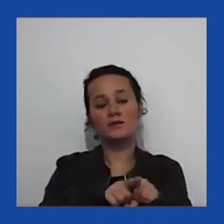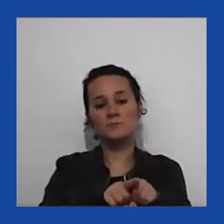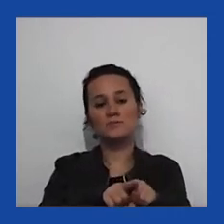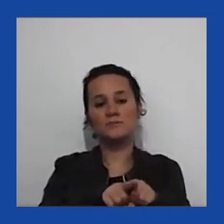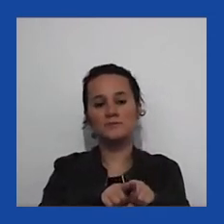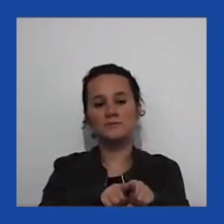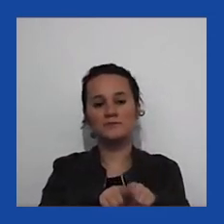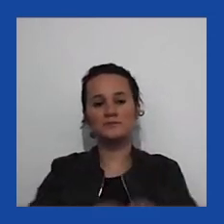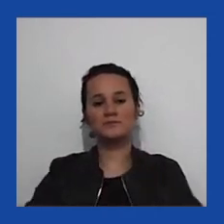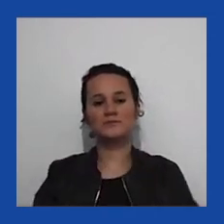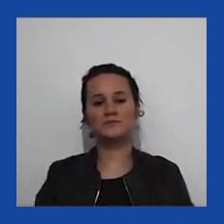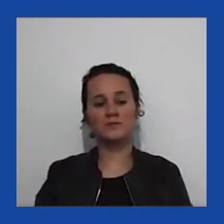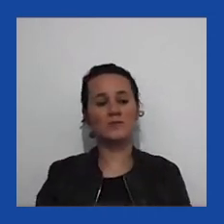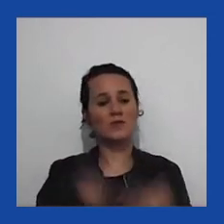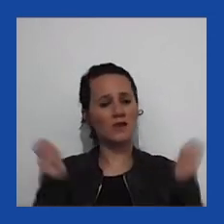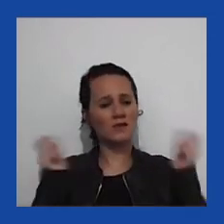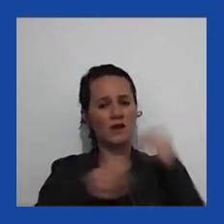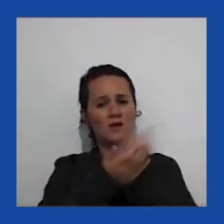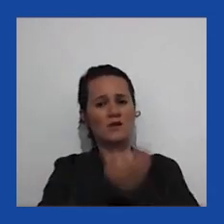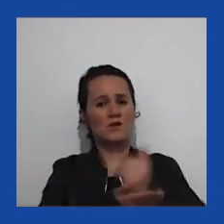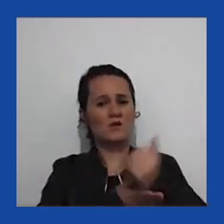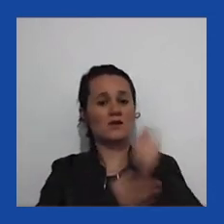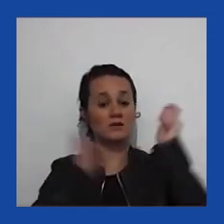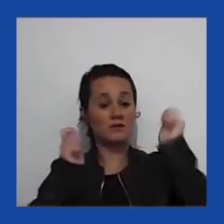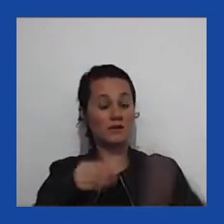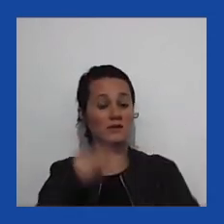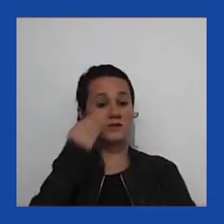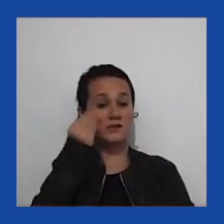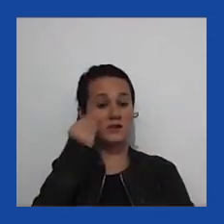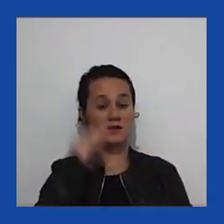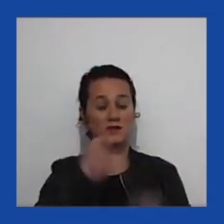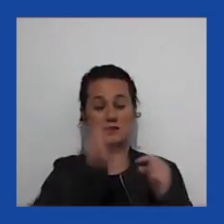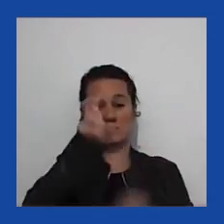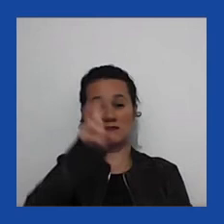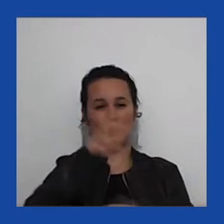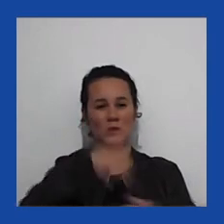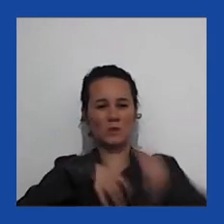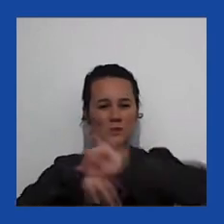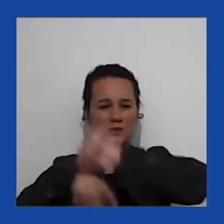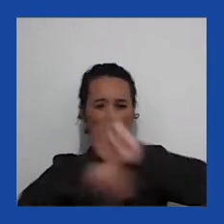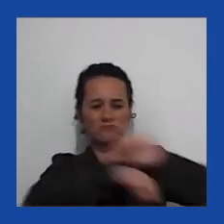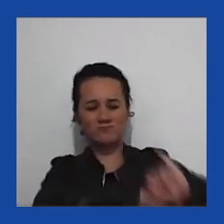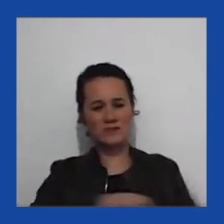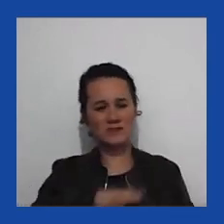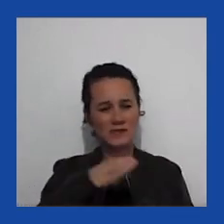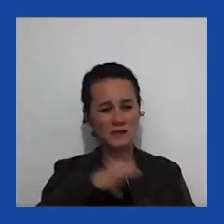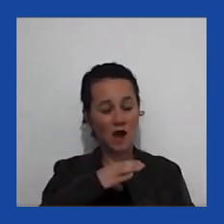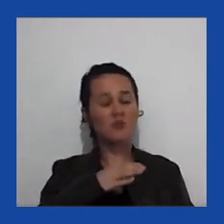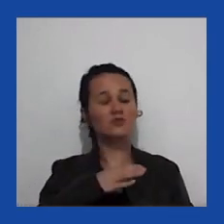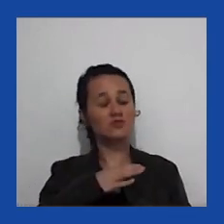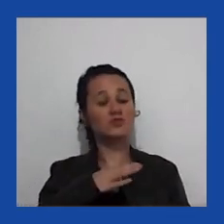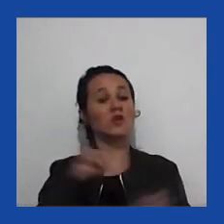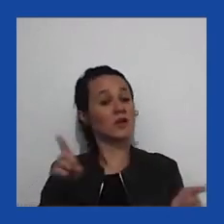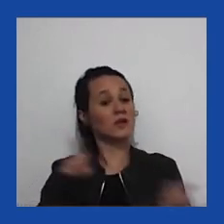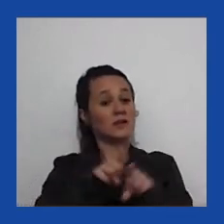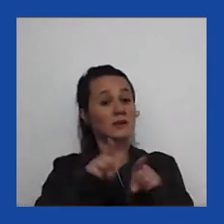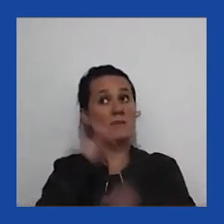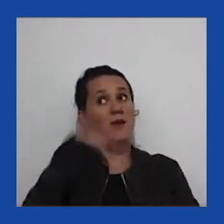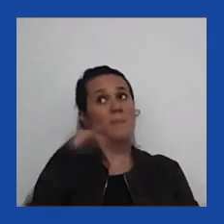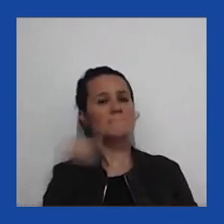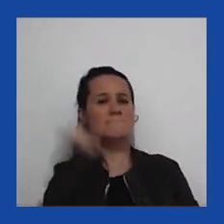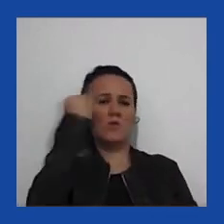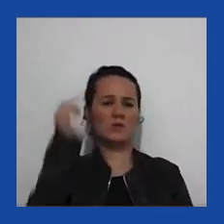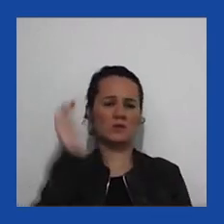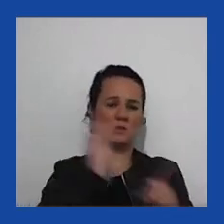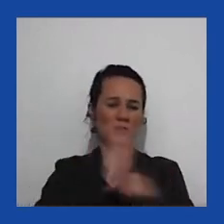uma iniciativa sendo desenvolvida em 5 municípios de importância e de relevância para a Votorantim.